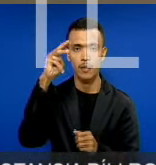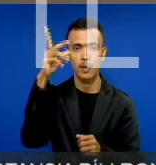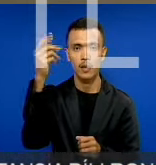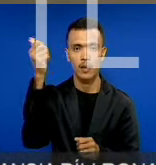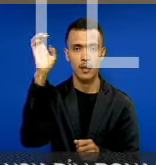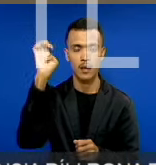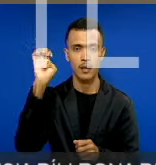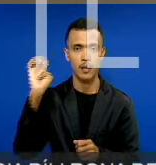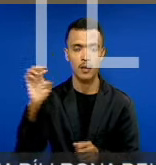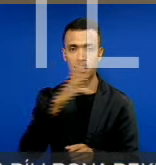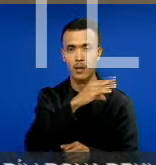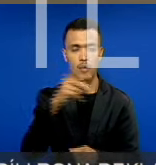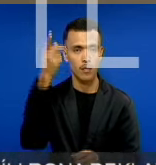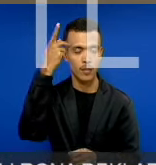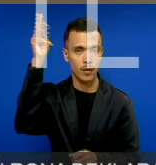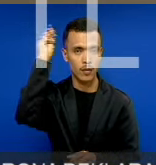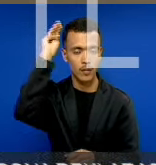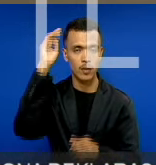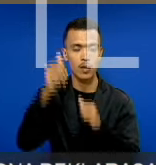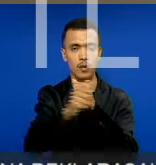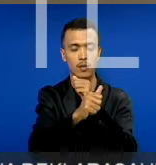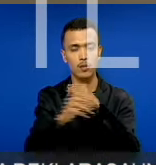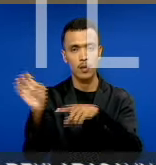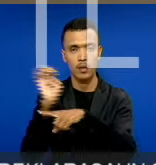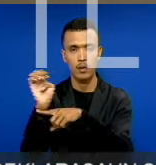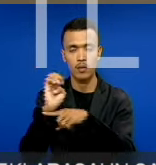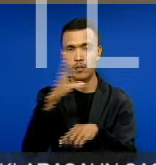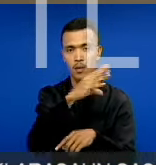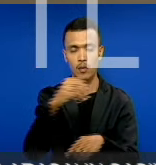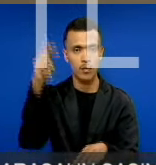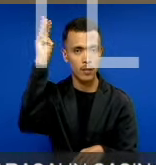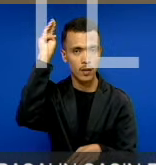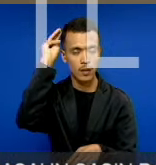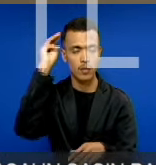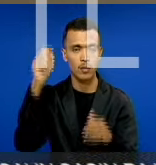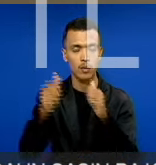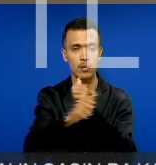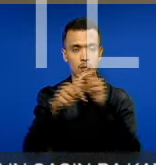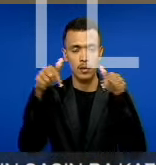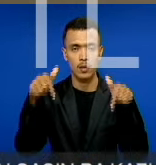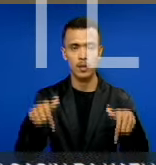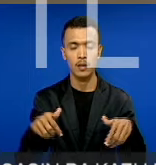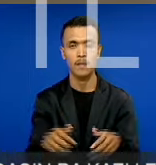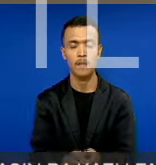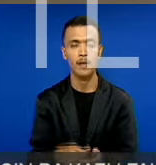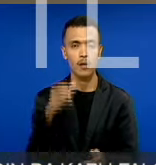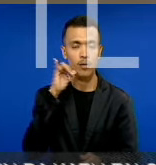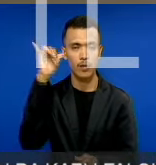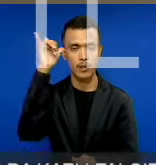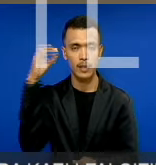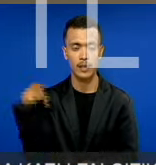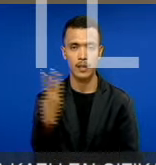Liu-se, Excelência Vice-Primeiro-Ministro Assunto Econômico, nomos Ministro Coordenador Bajanininha. Então, por sei que a